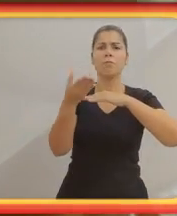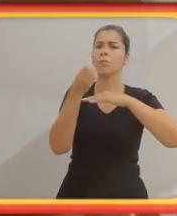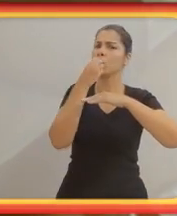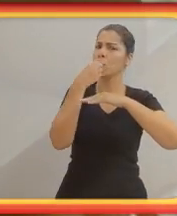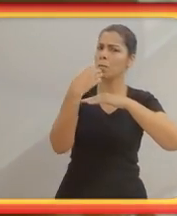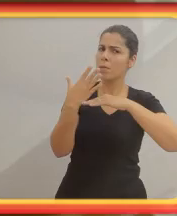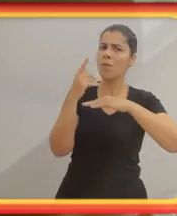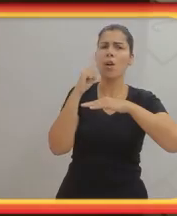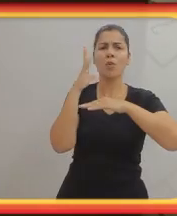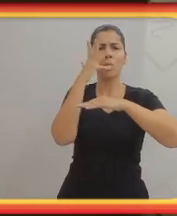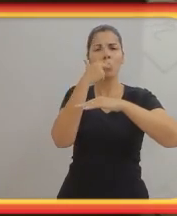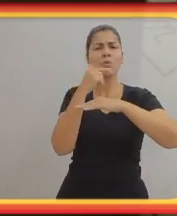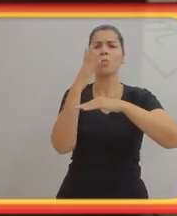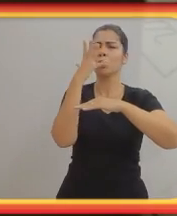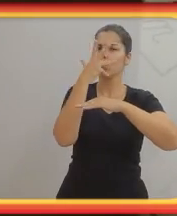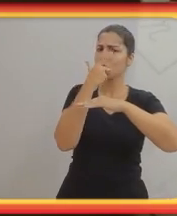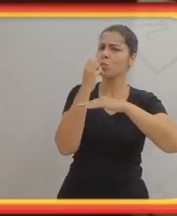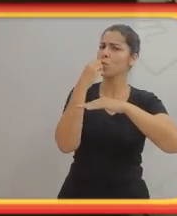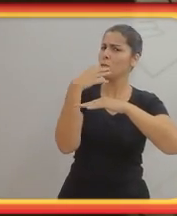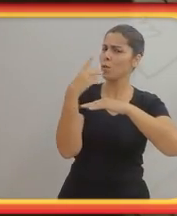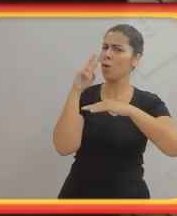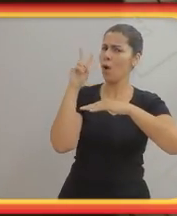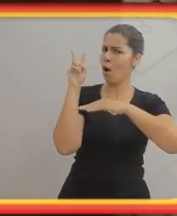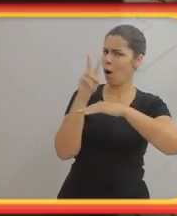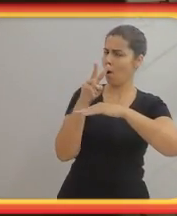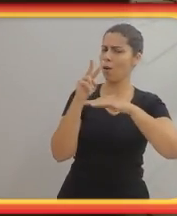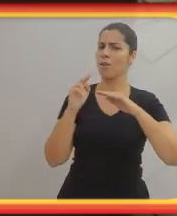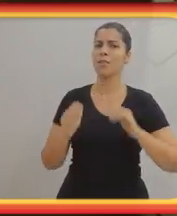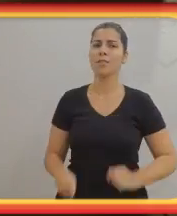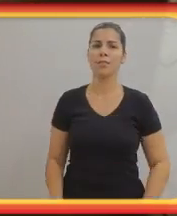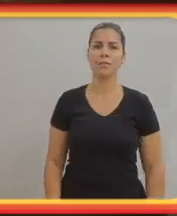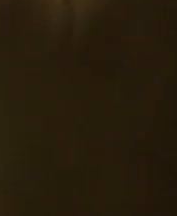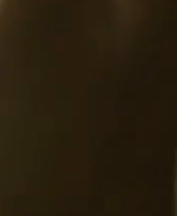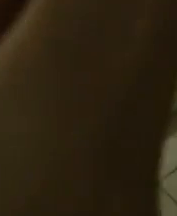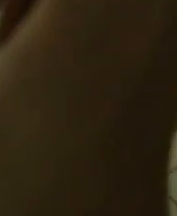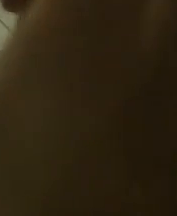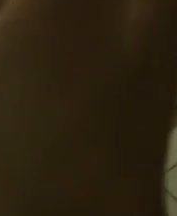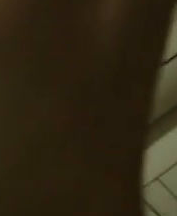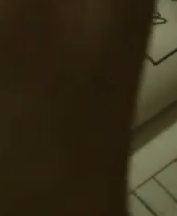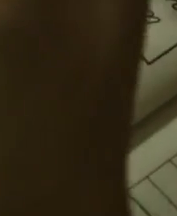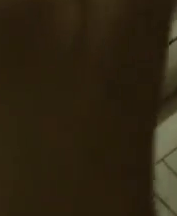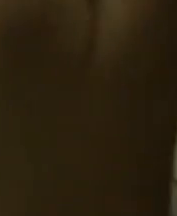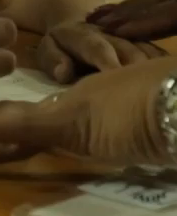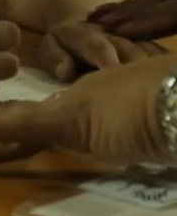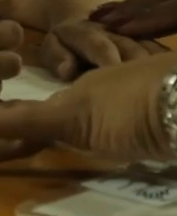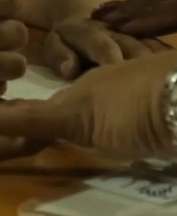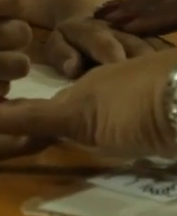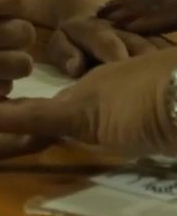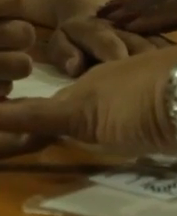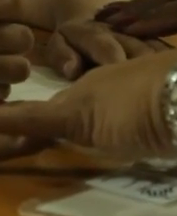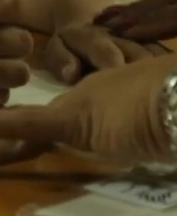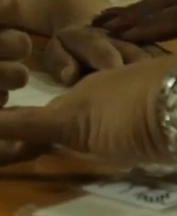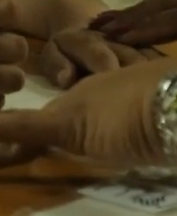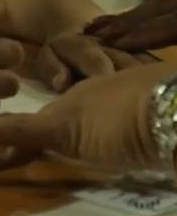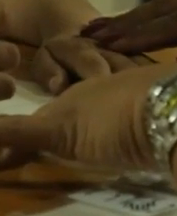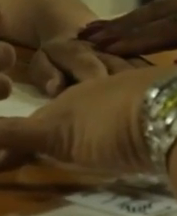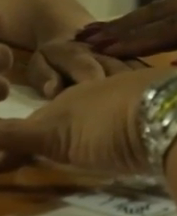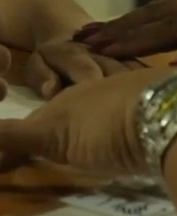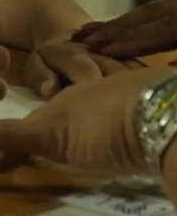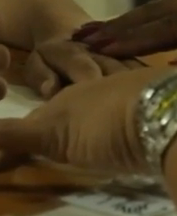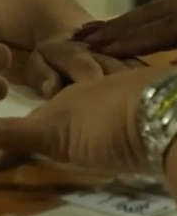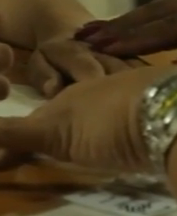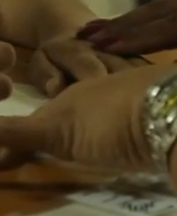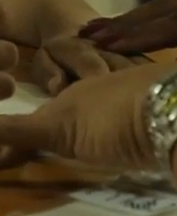assim. Sentado a uma mesa, menino escreve um livro com a ajuda de Sheila. Muito bem. Muito bem. Que lindo.